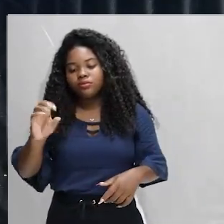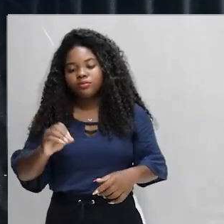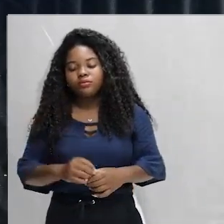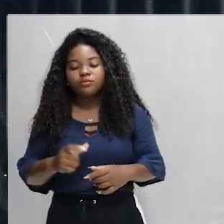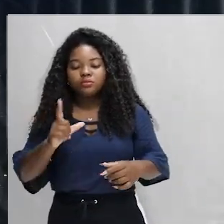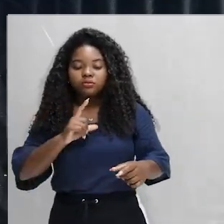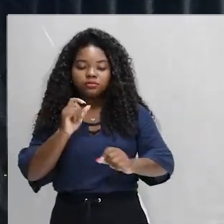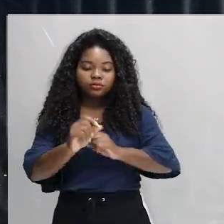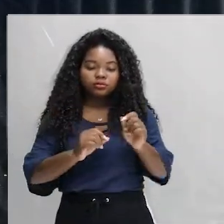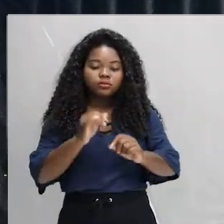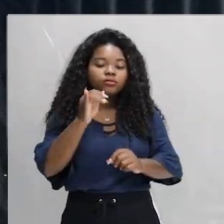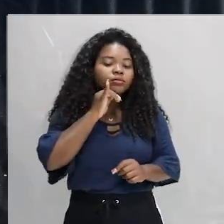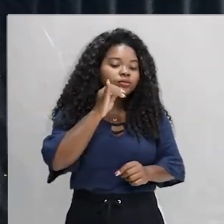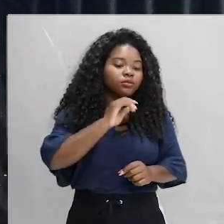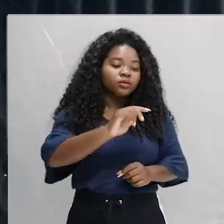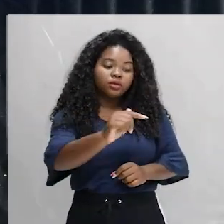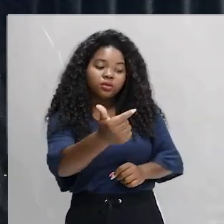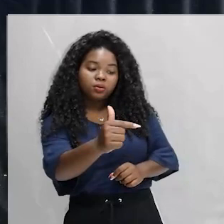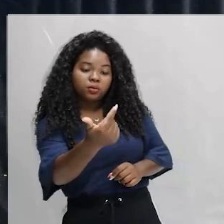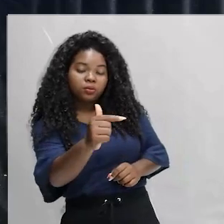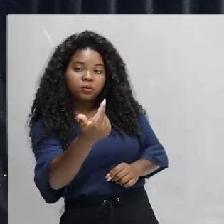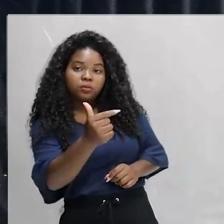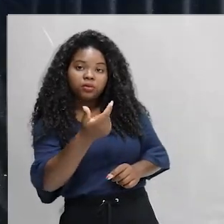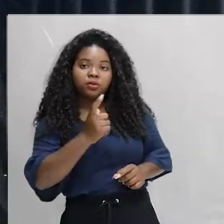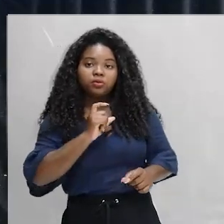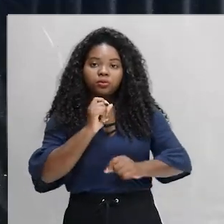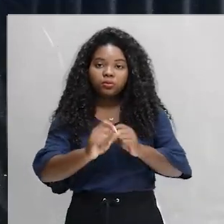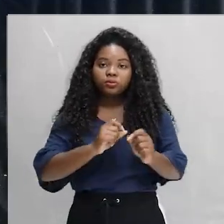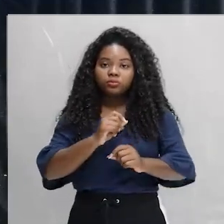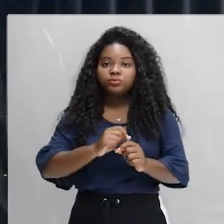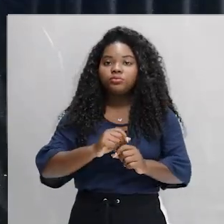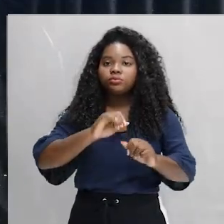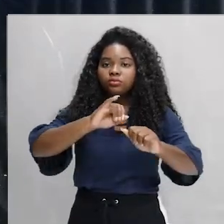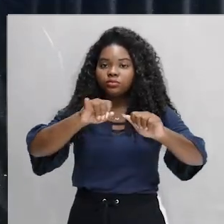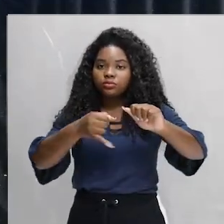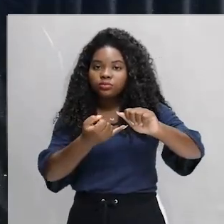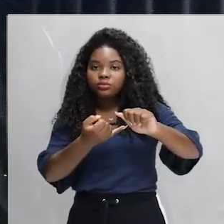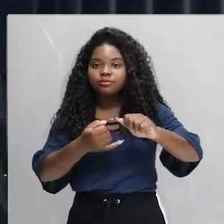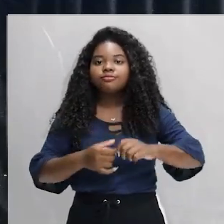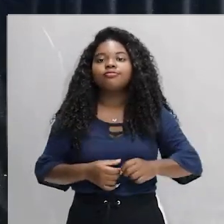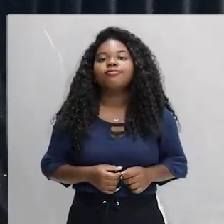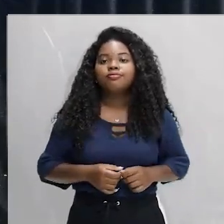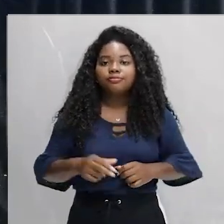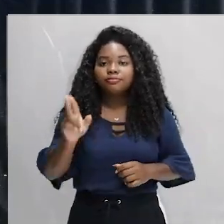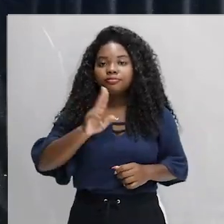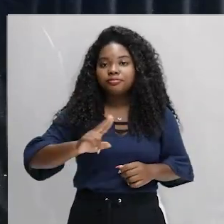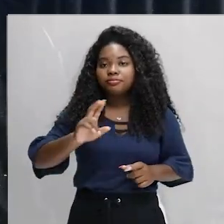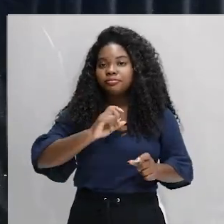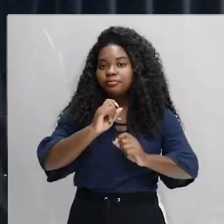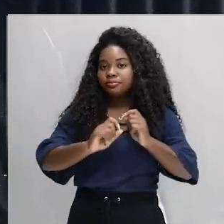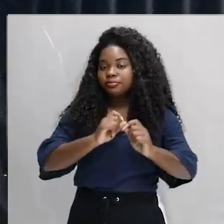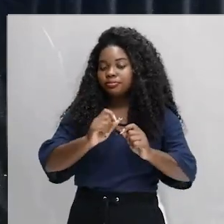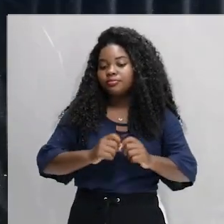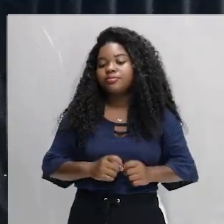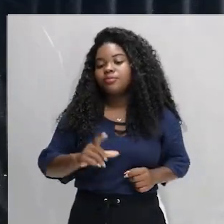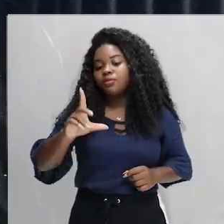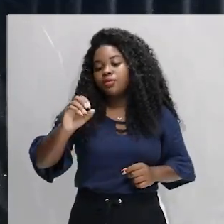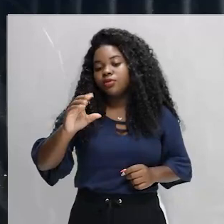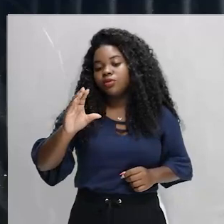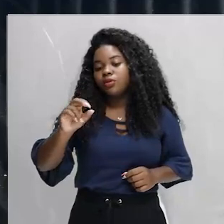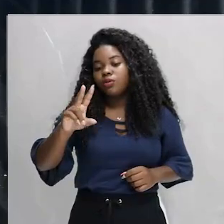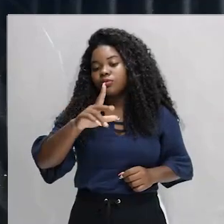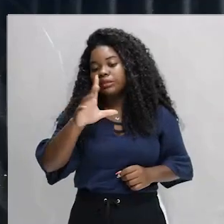existem casos onde não vai existir adjetivo correspondente, então nós só usamos as locuções. Quer ver só